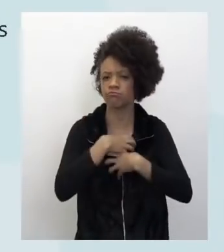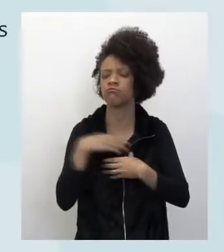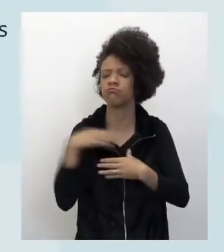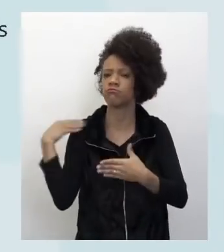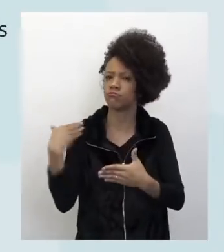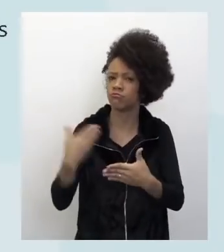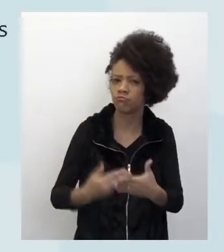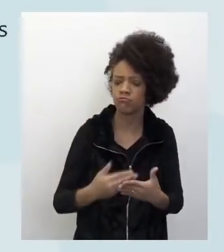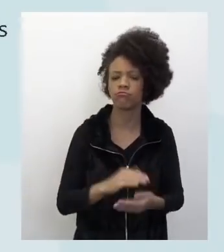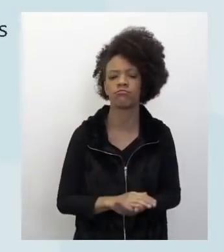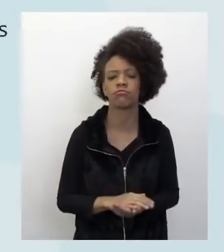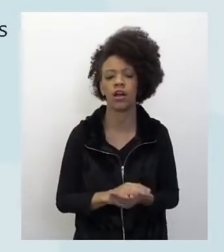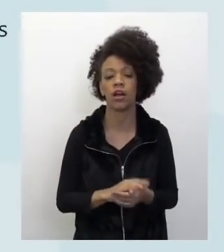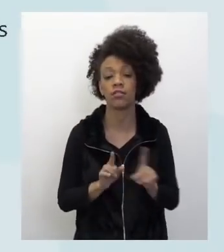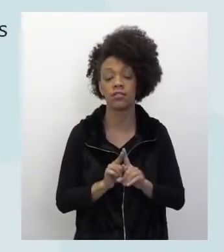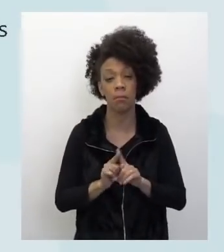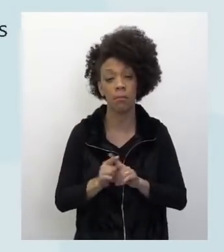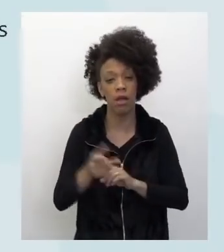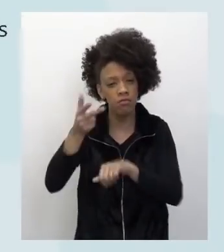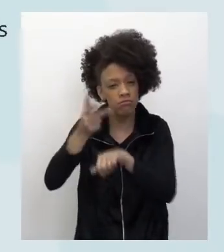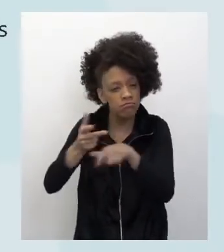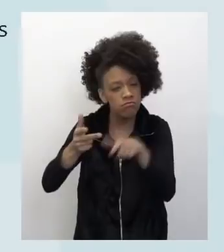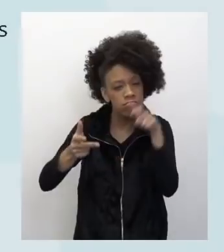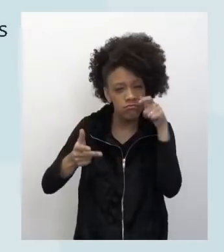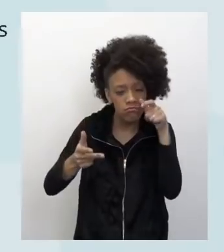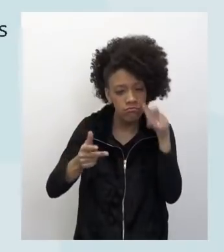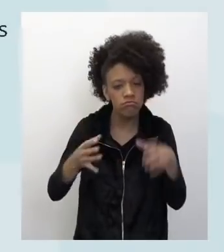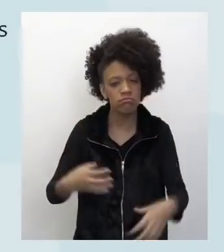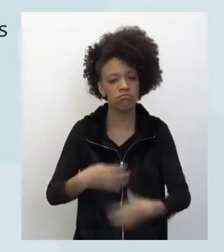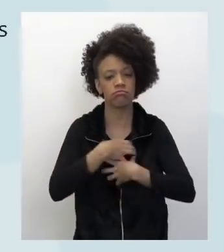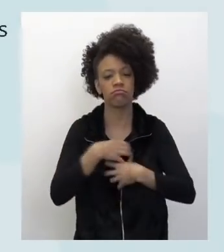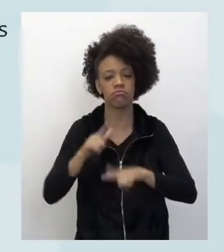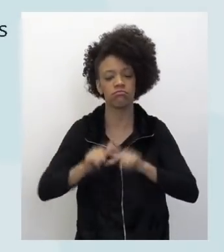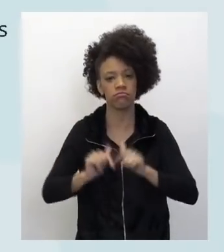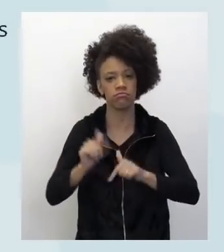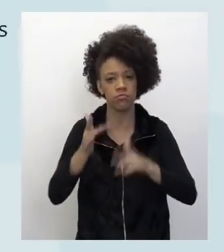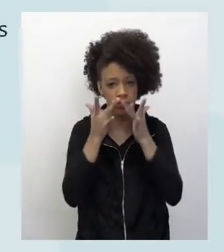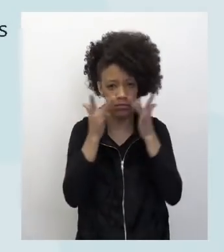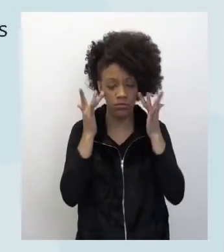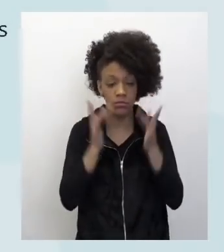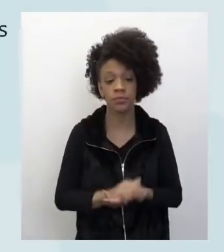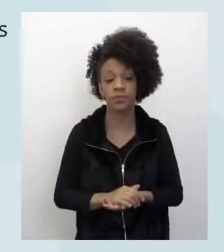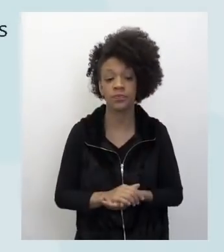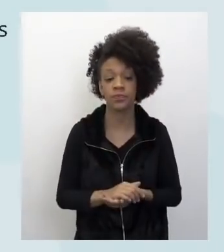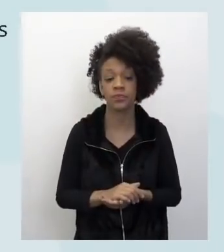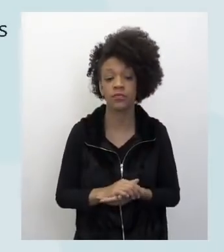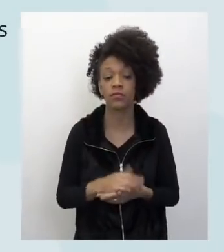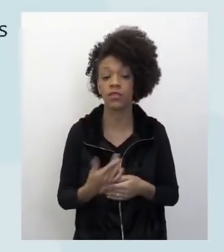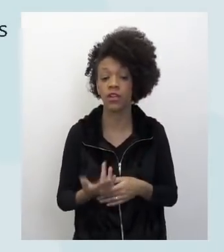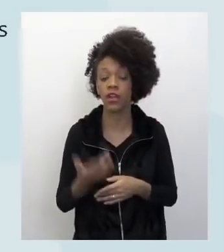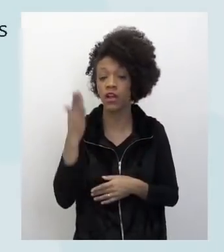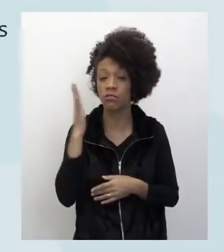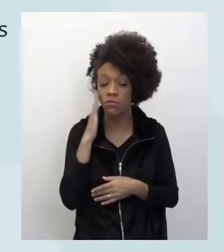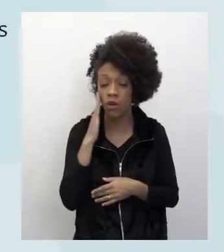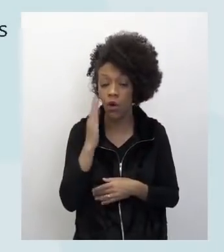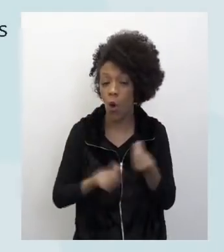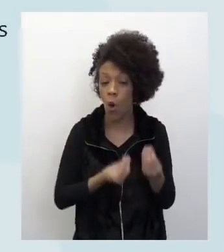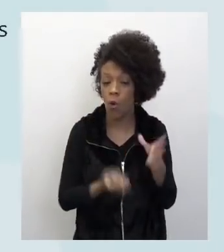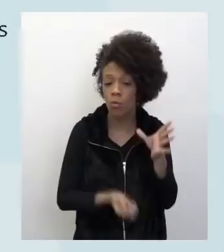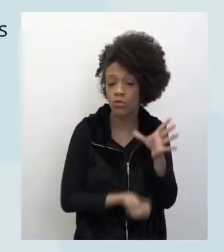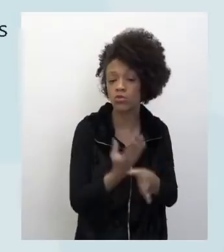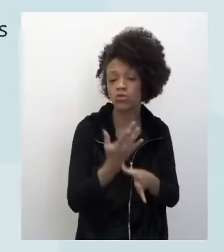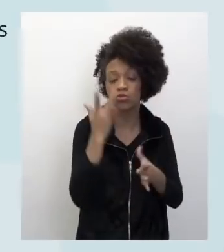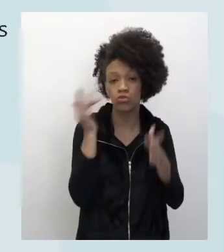contemporâneos, apreciamos alguns vídeos com os elementos teatrais e circenses e soubemos como surgiram o teatro e o circo